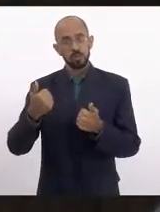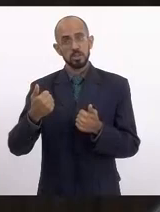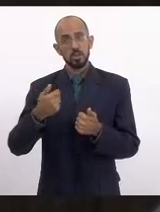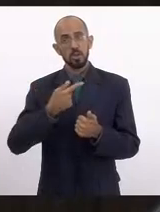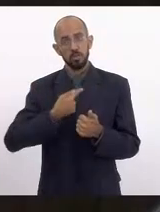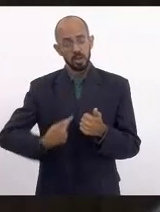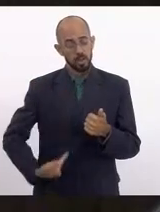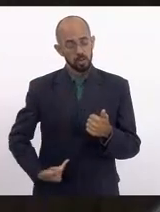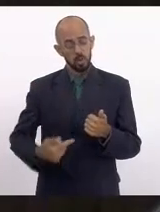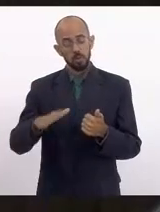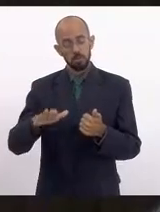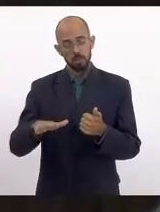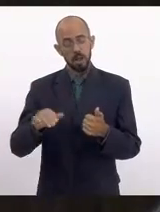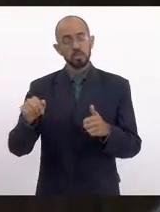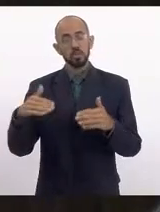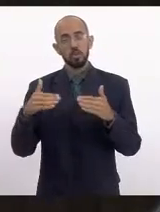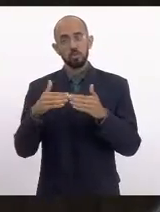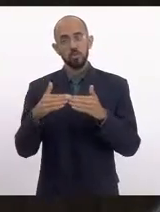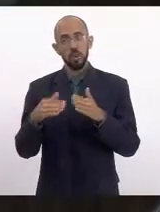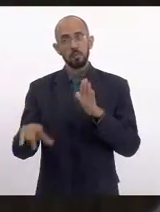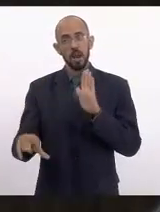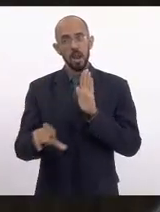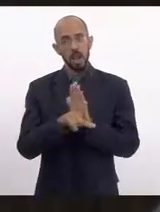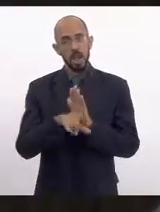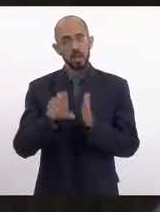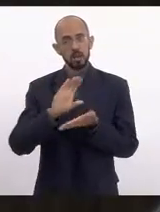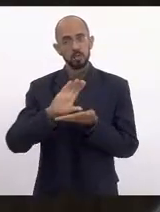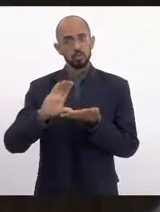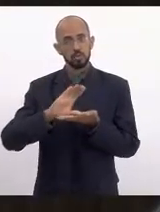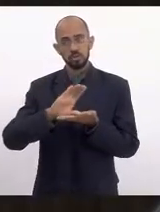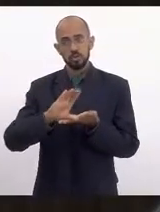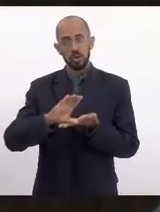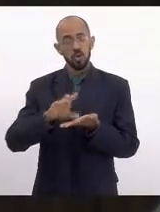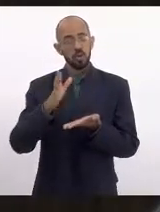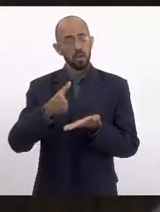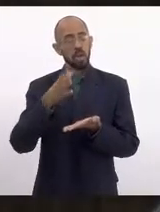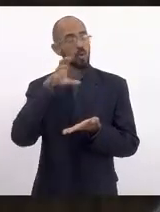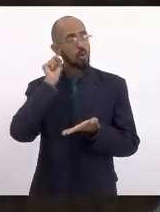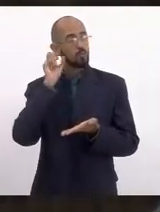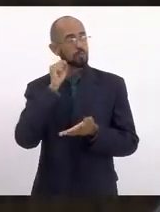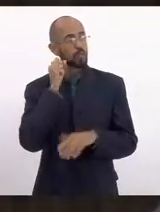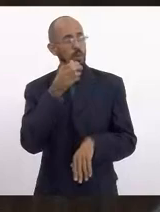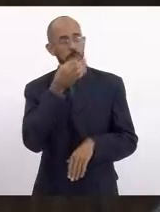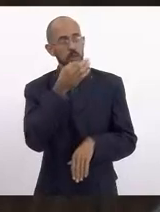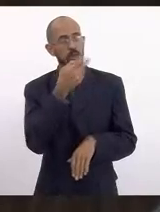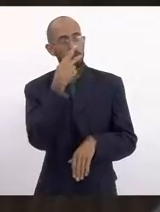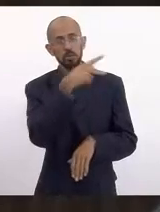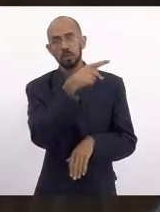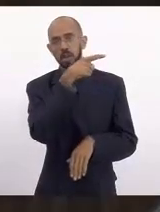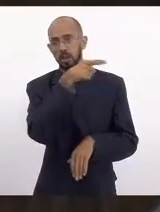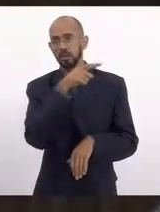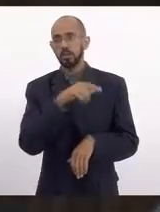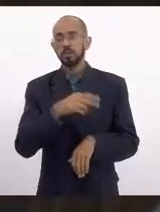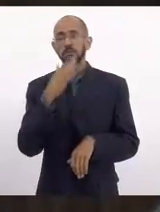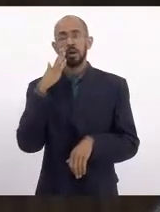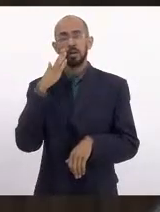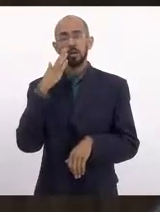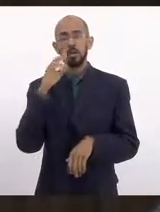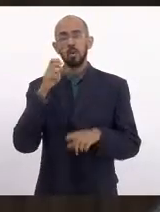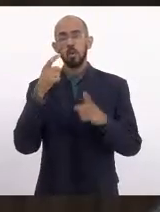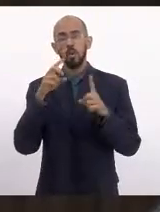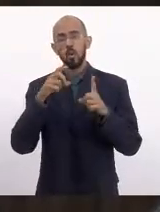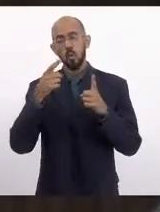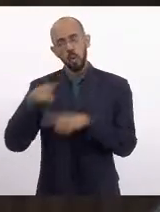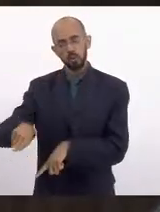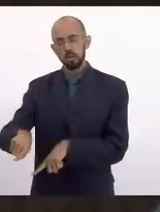nos machos da Constituição depois difícil numerador quero ouvir o governador para Ducato levantando a sua voz Contra esse